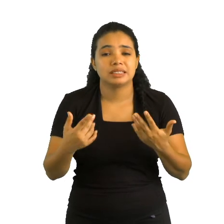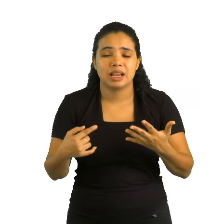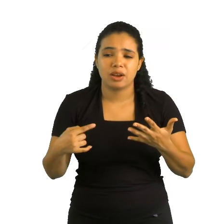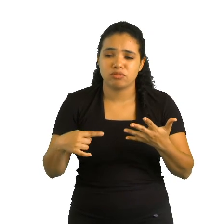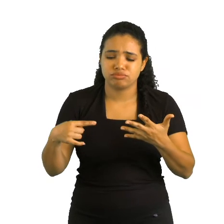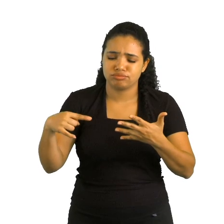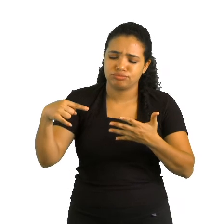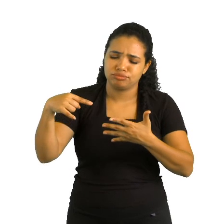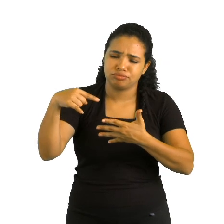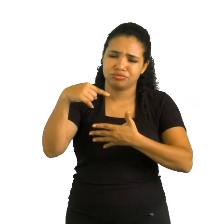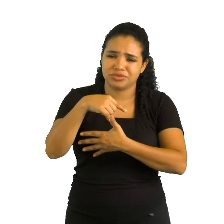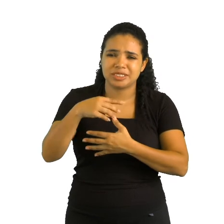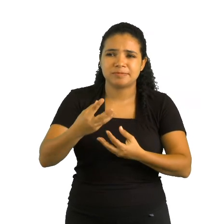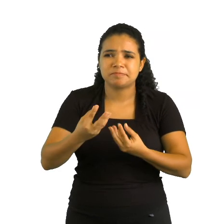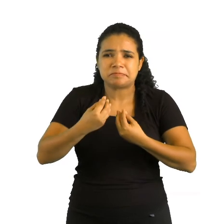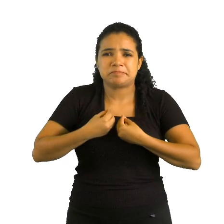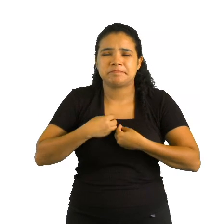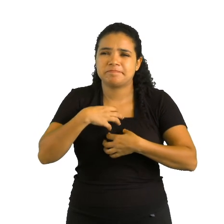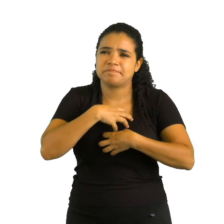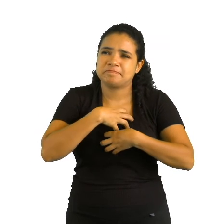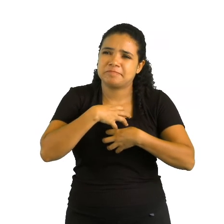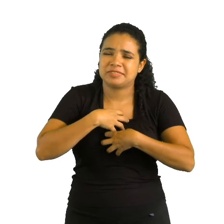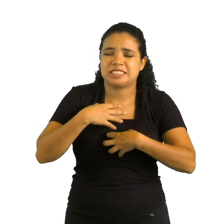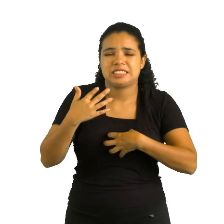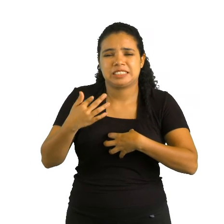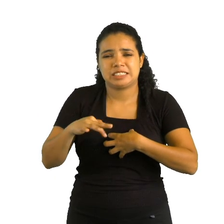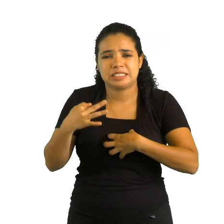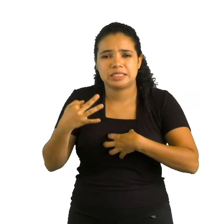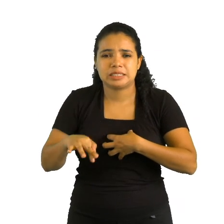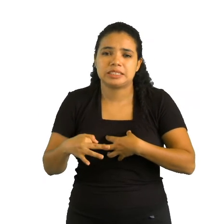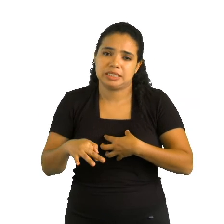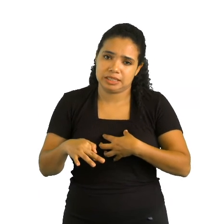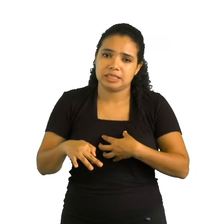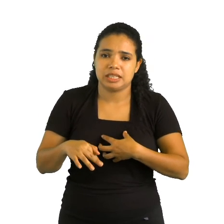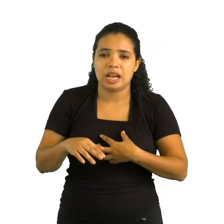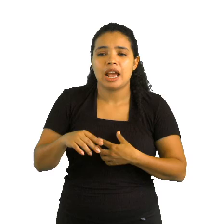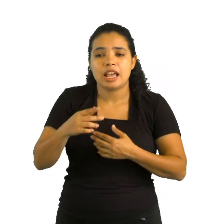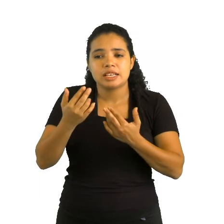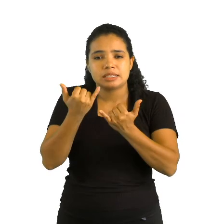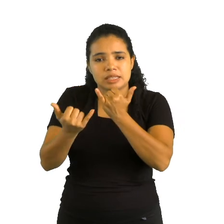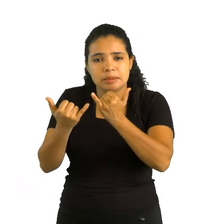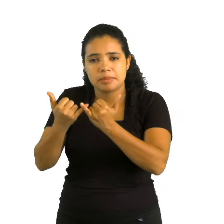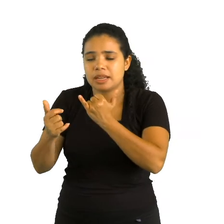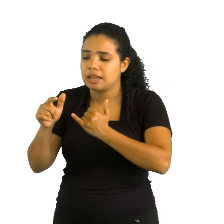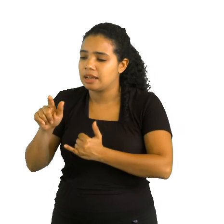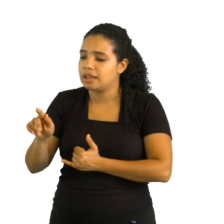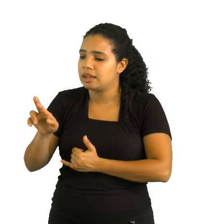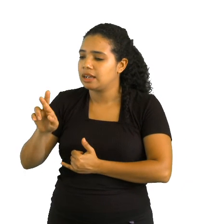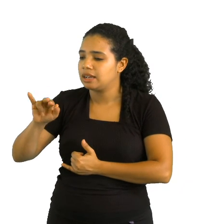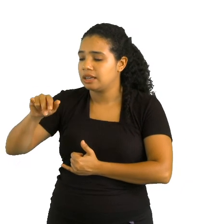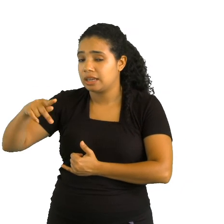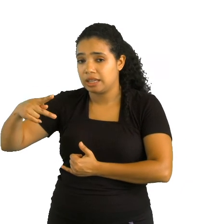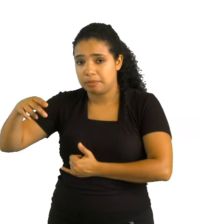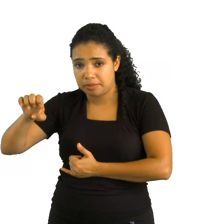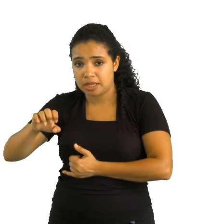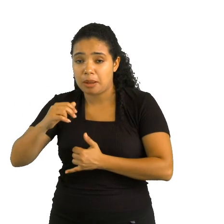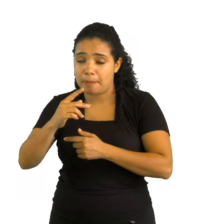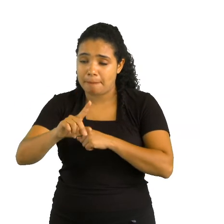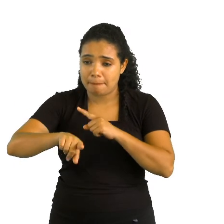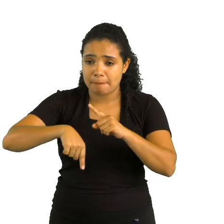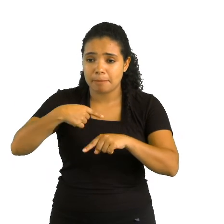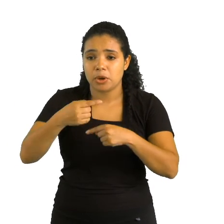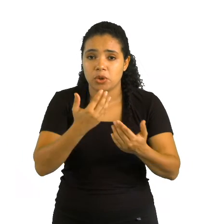os mesmos sintomas de uma gripe. Bom, crianças, na próxima aula, vamos